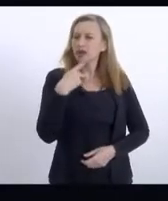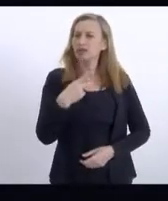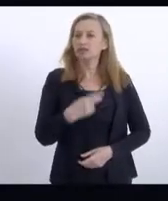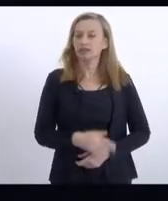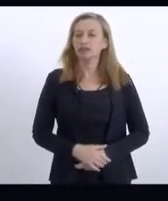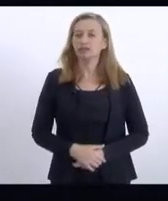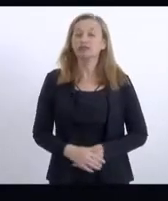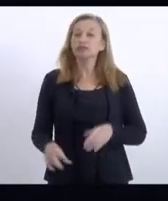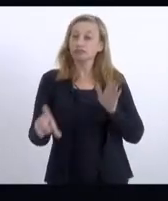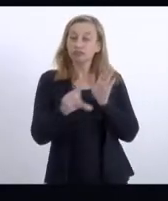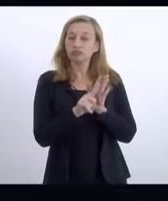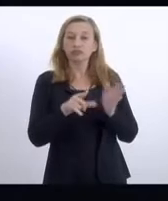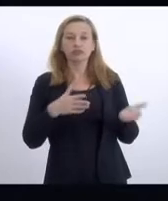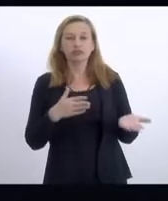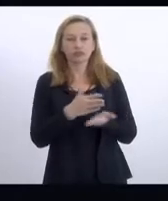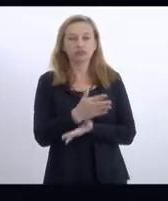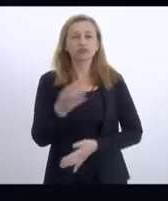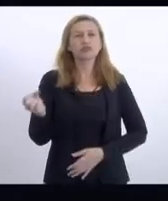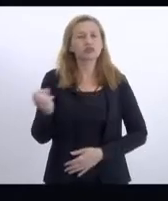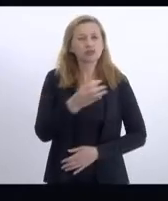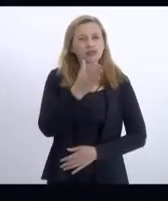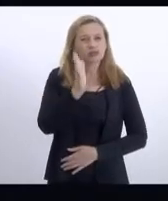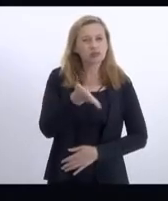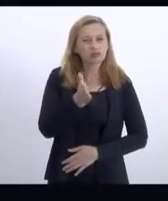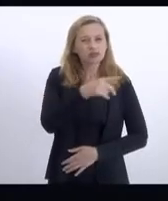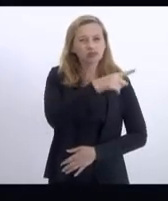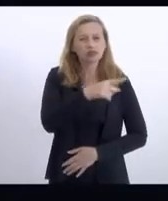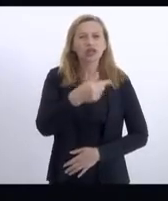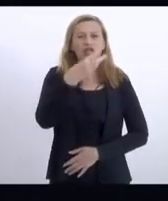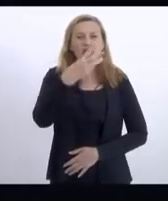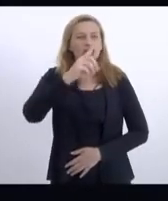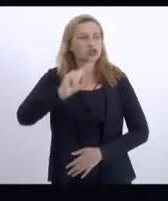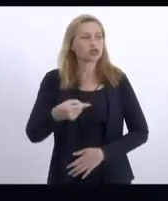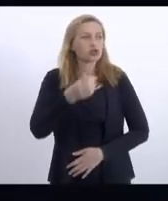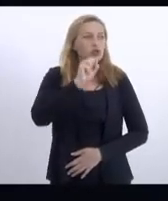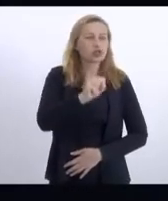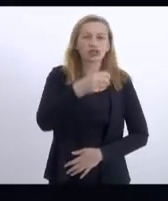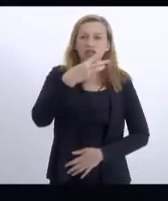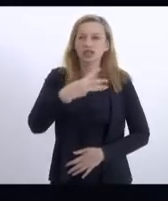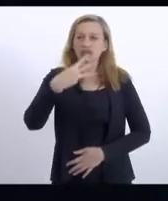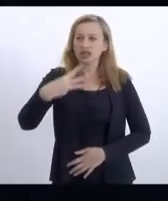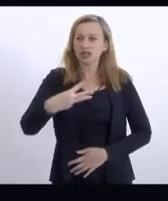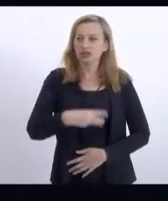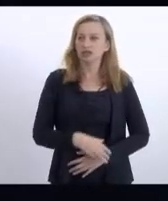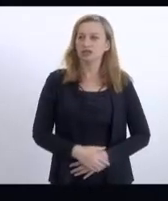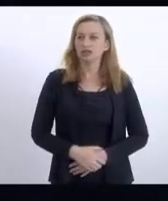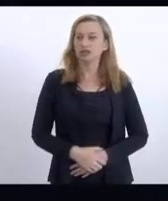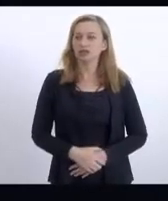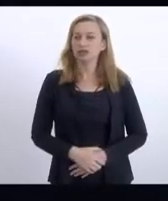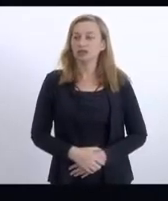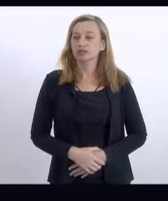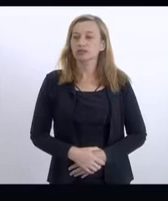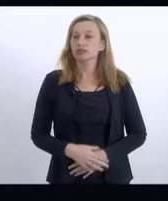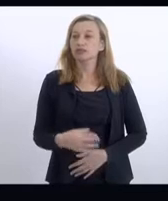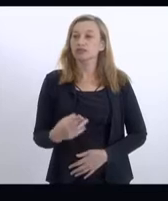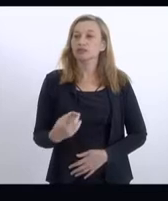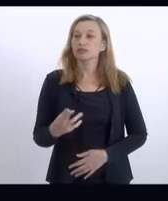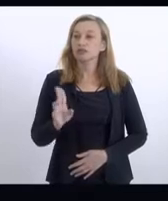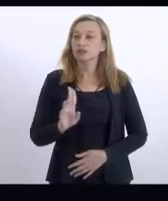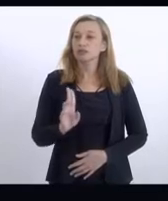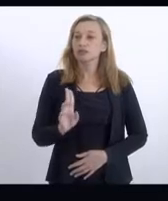de uma lei que foi aprovada recente, a Lei 3.833, de autoria